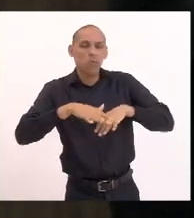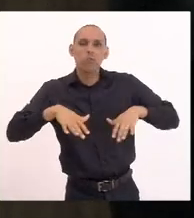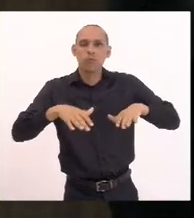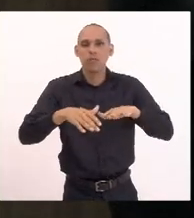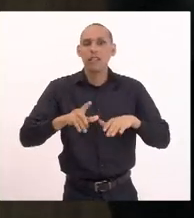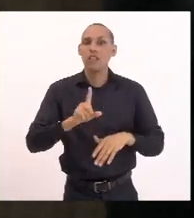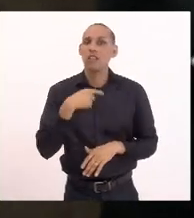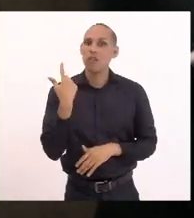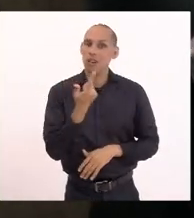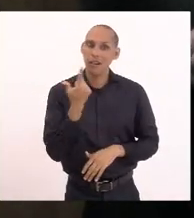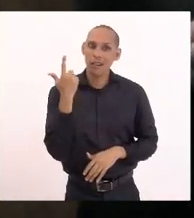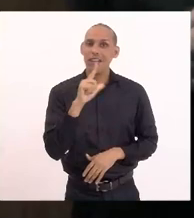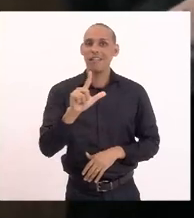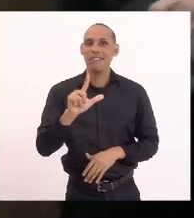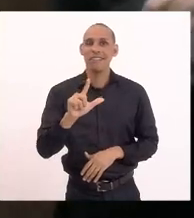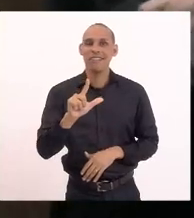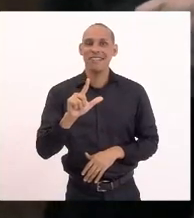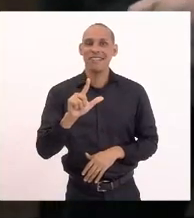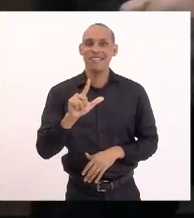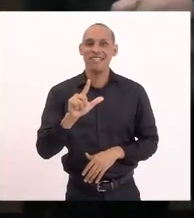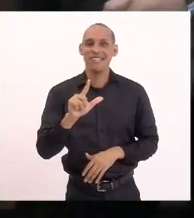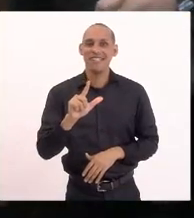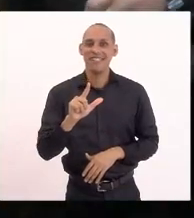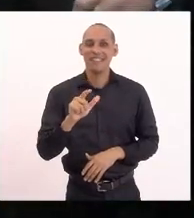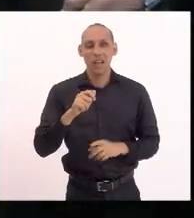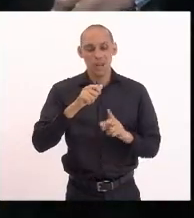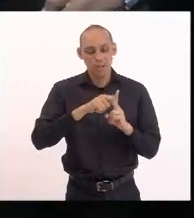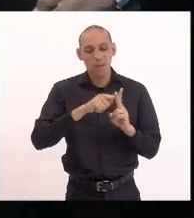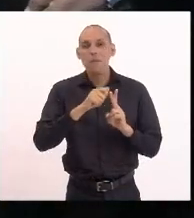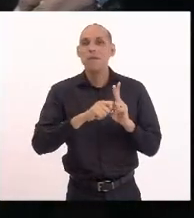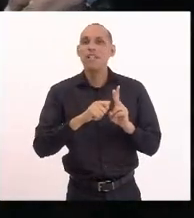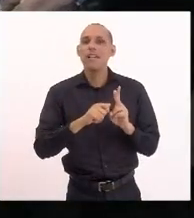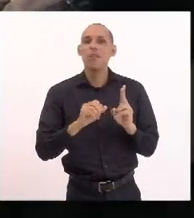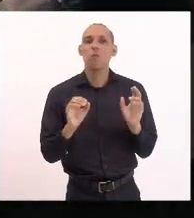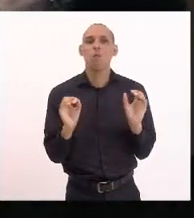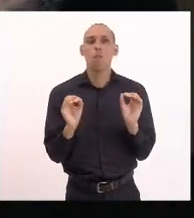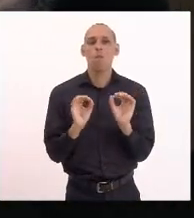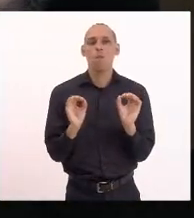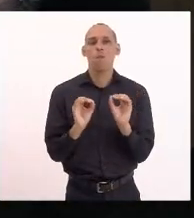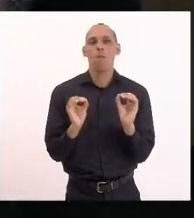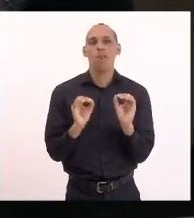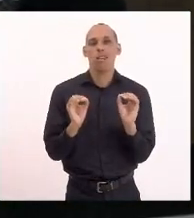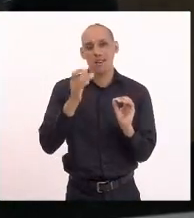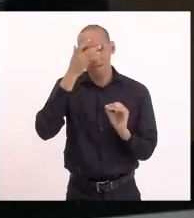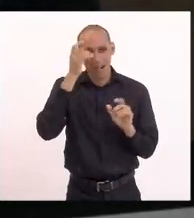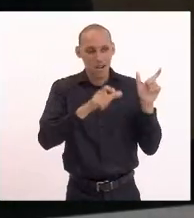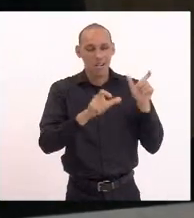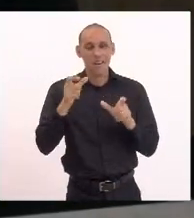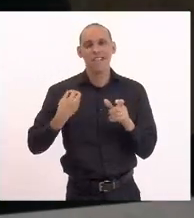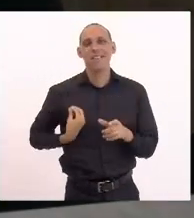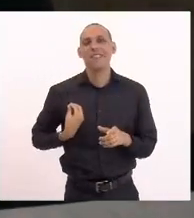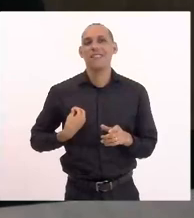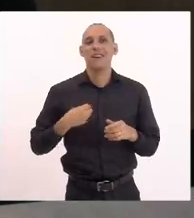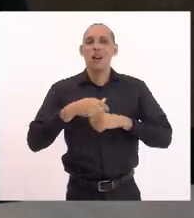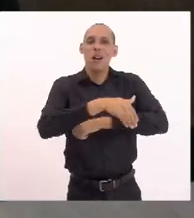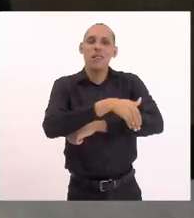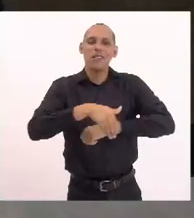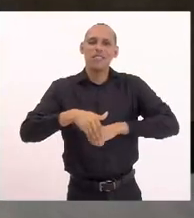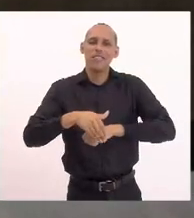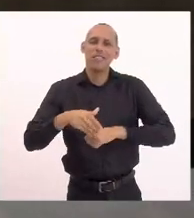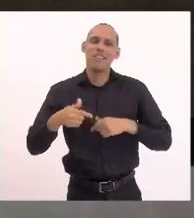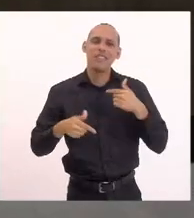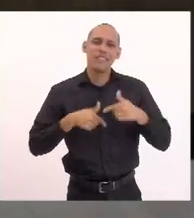nós conseguimos, em menos de 2 meses, zerar a população de rua. Então, esse trabalho foi muito